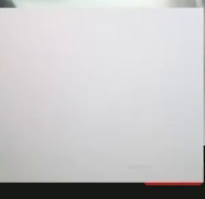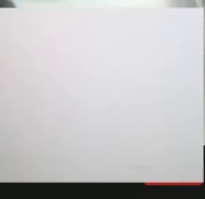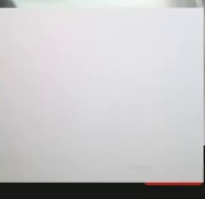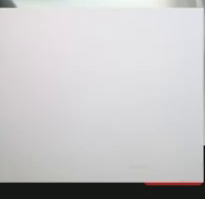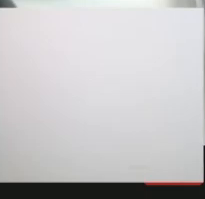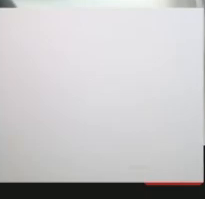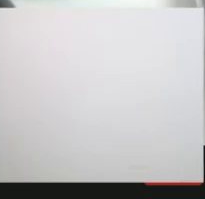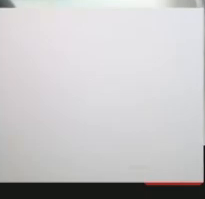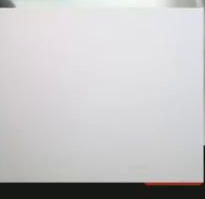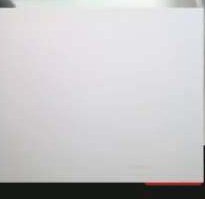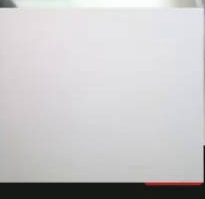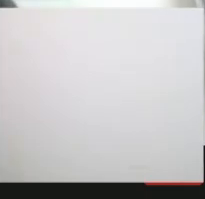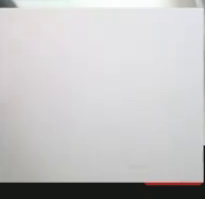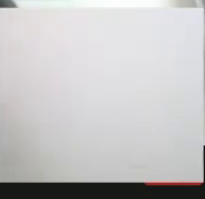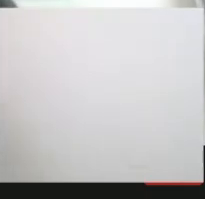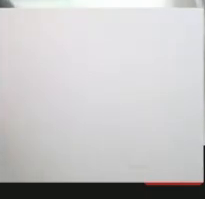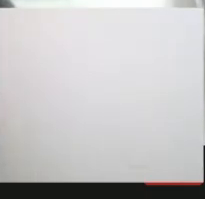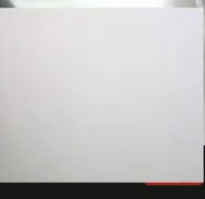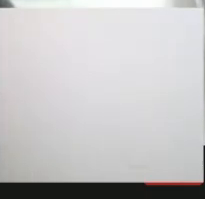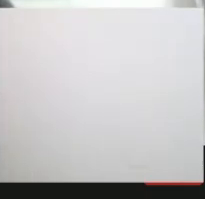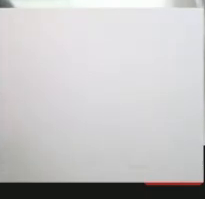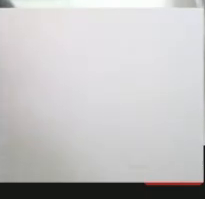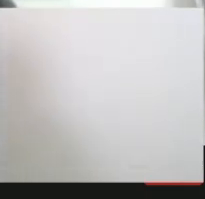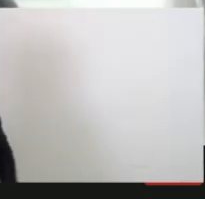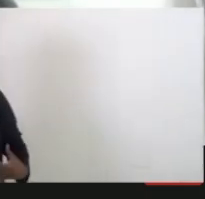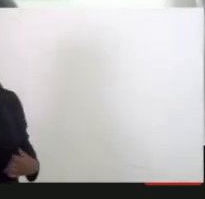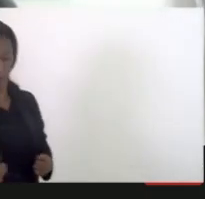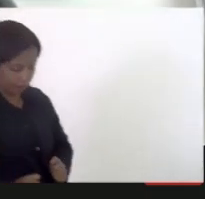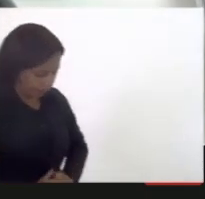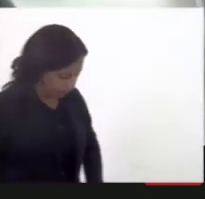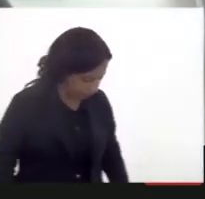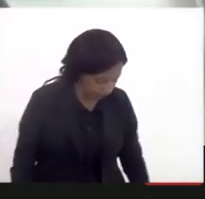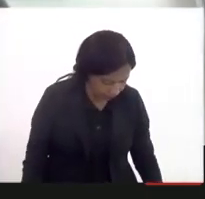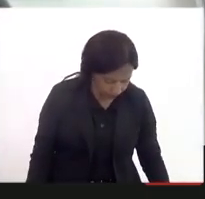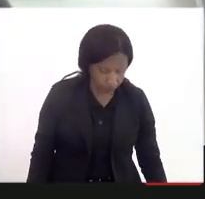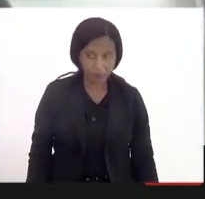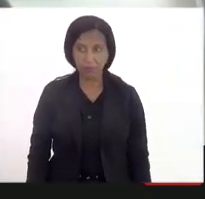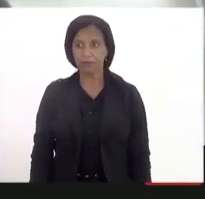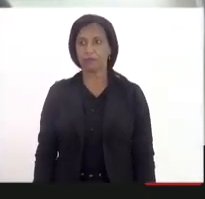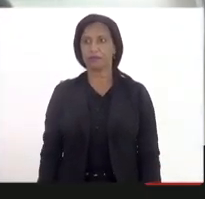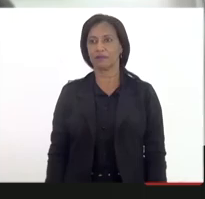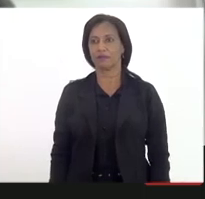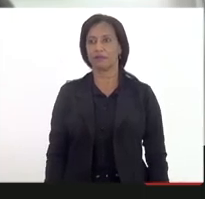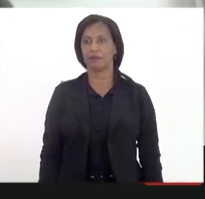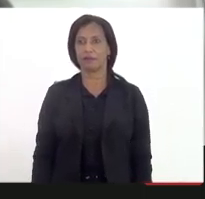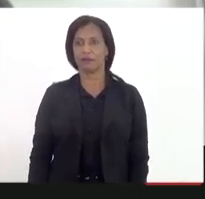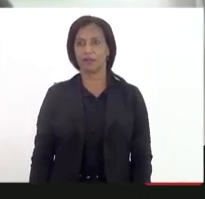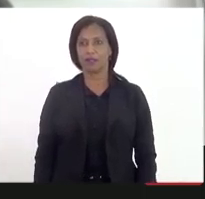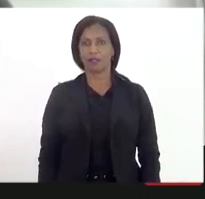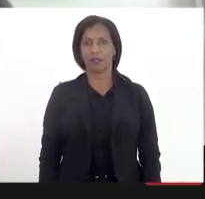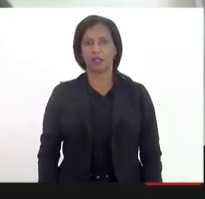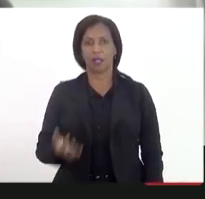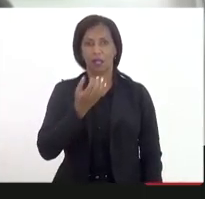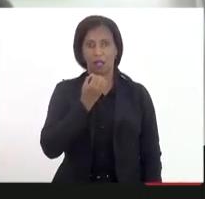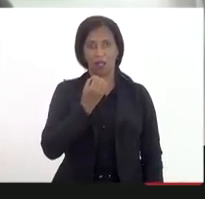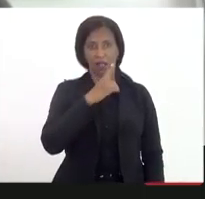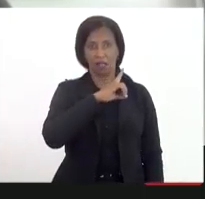Oi bom dia a todos os presentes vou pedir que se possível acione as câmeras porque